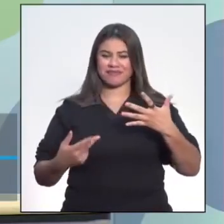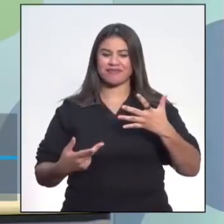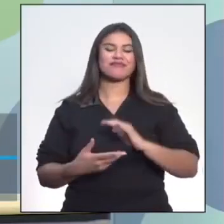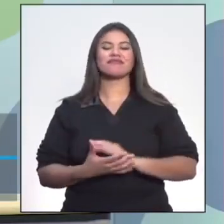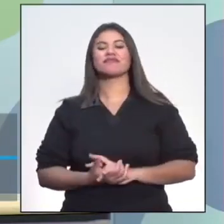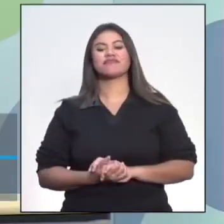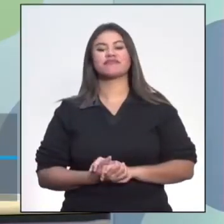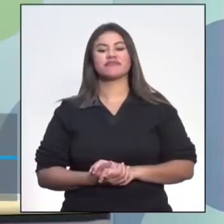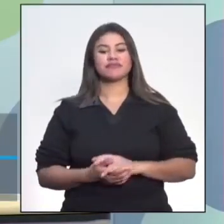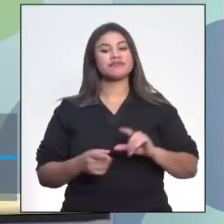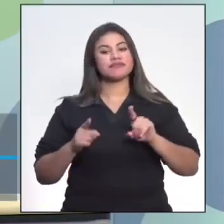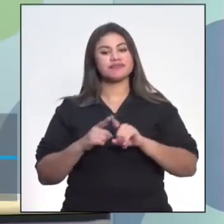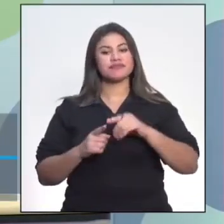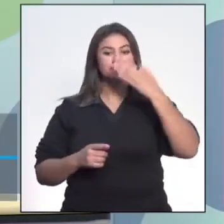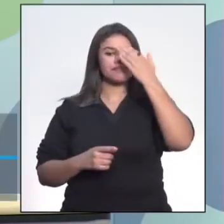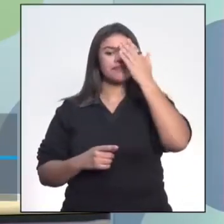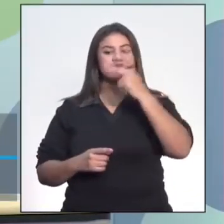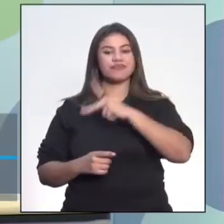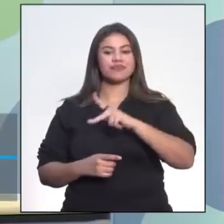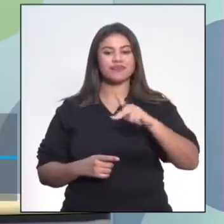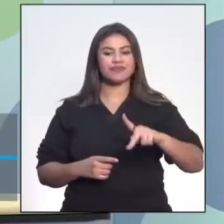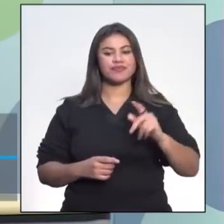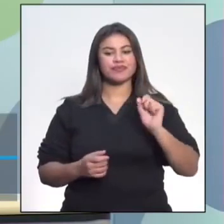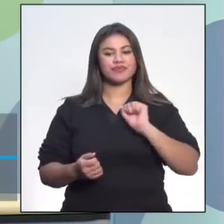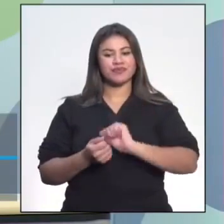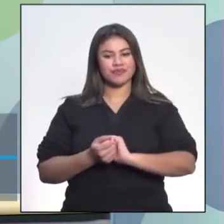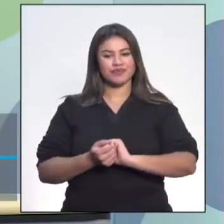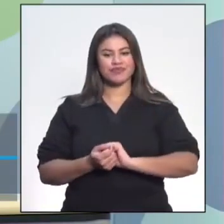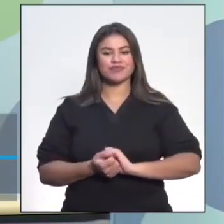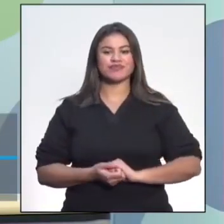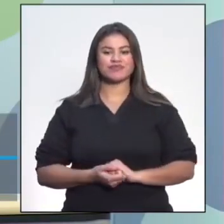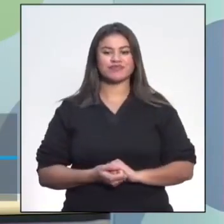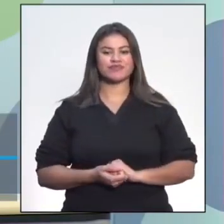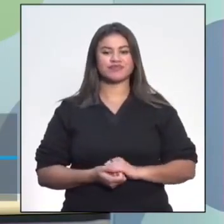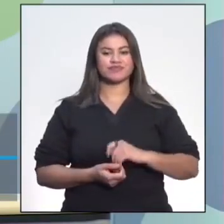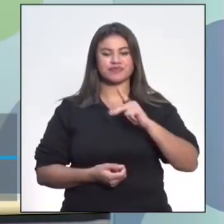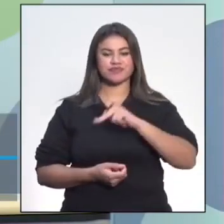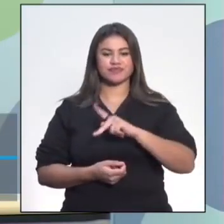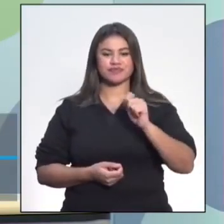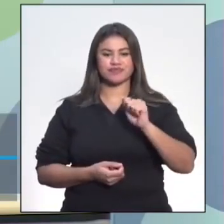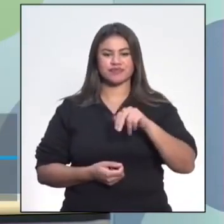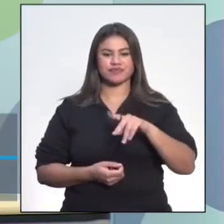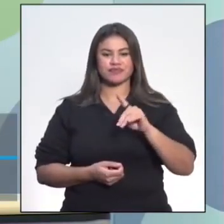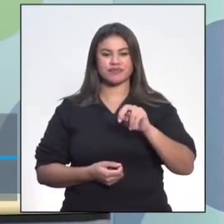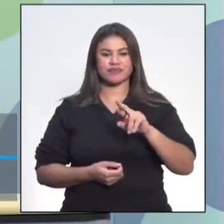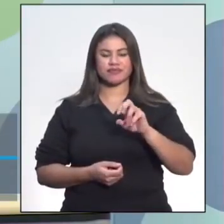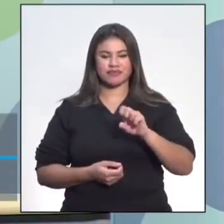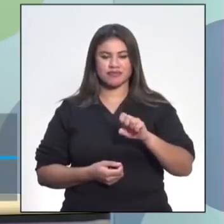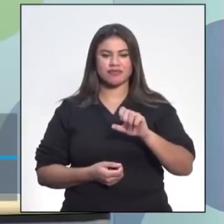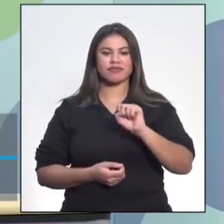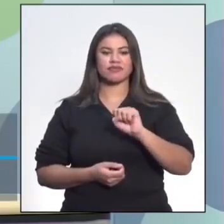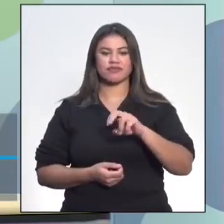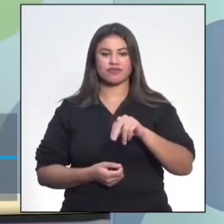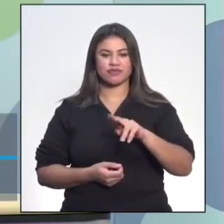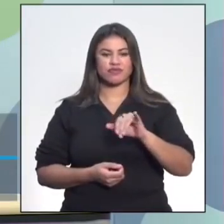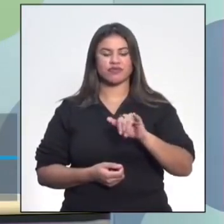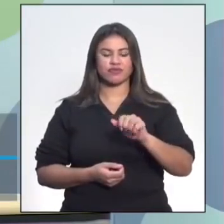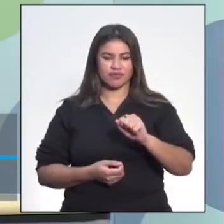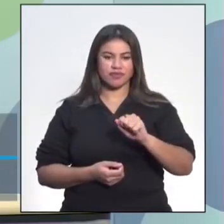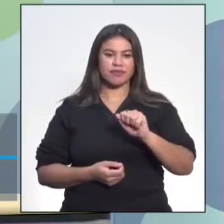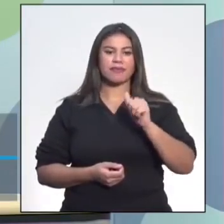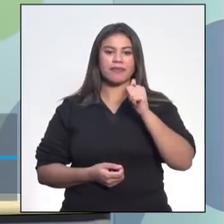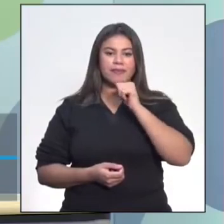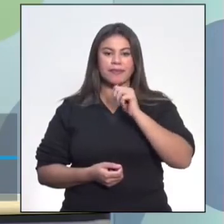quero agradecer a participação de alguns professores que estão conosco nesta aula. Professor André, professora Sônia, professora